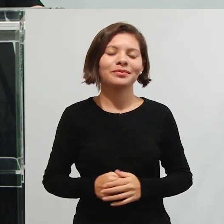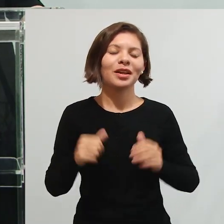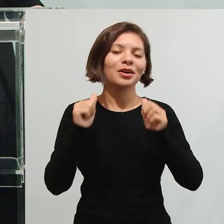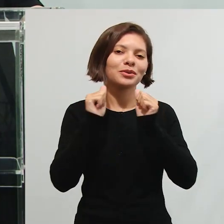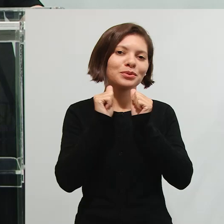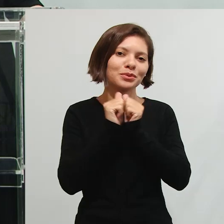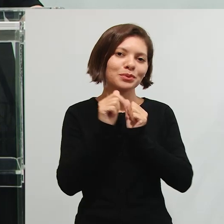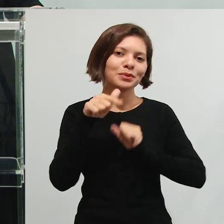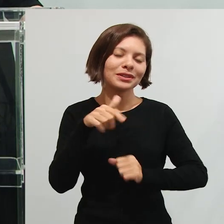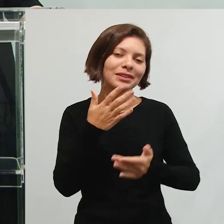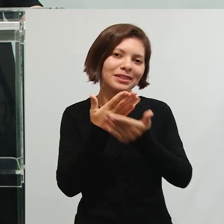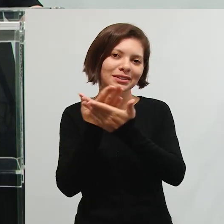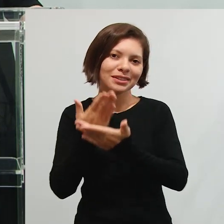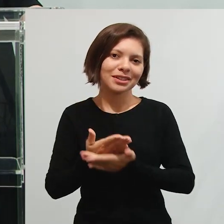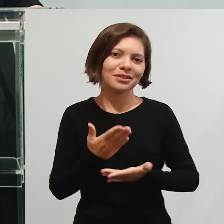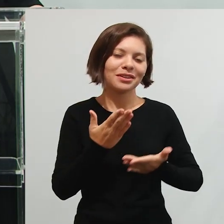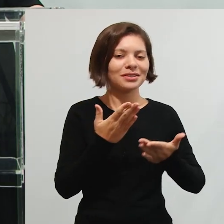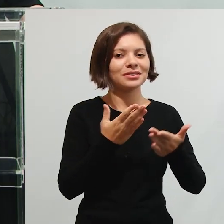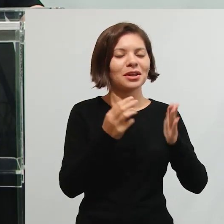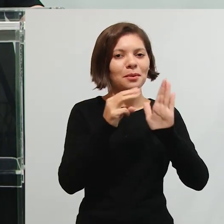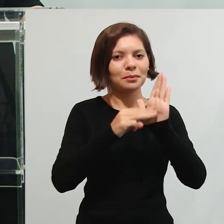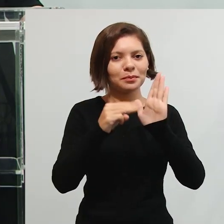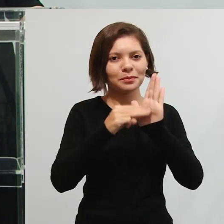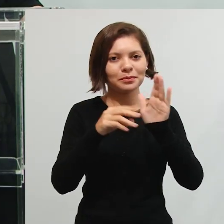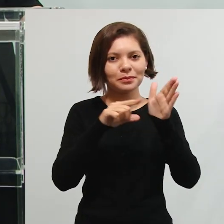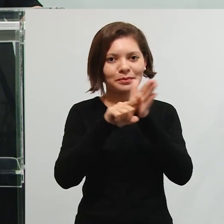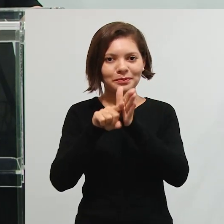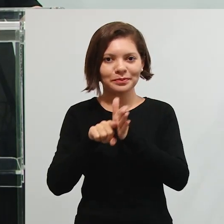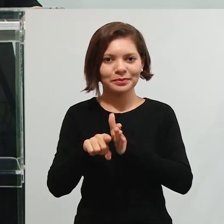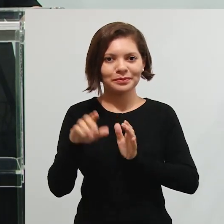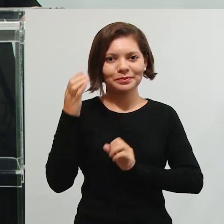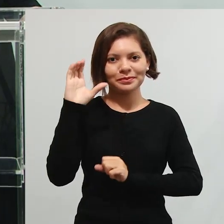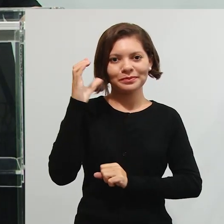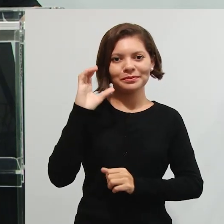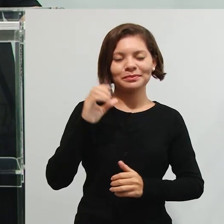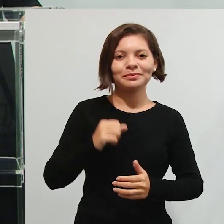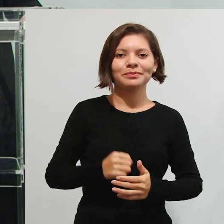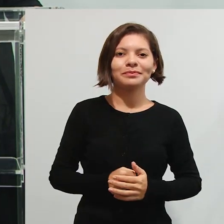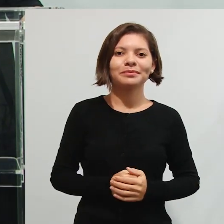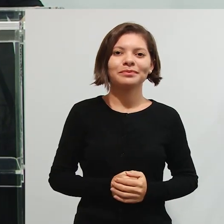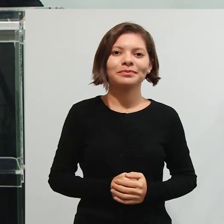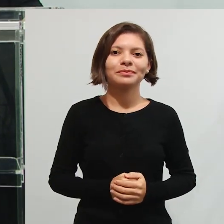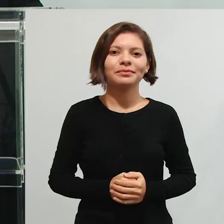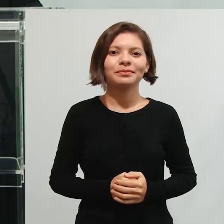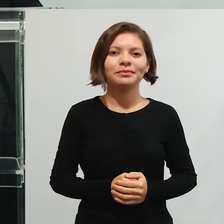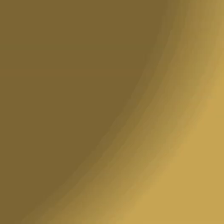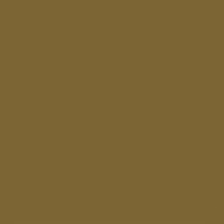pela acompanhamento nessas aulas da de metodologia da pesquisa